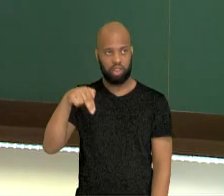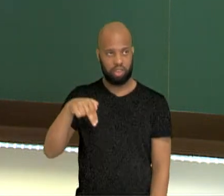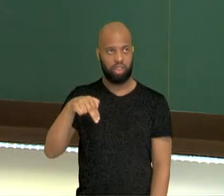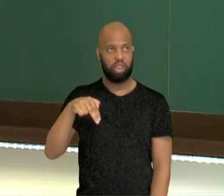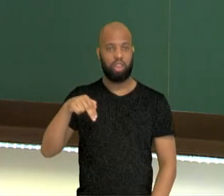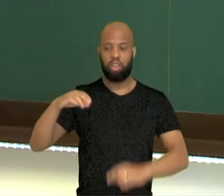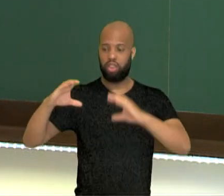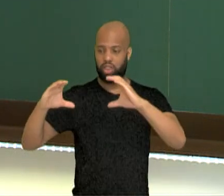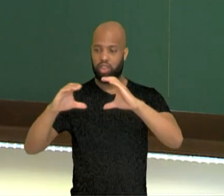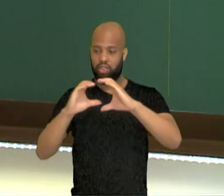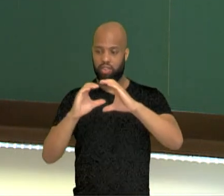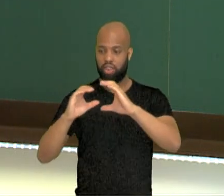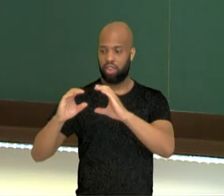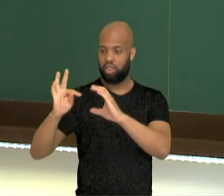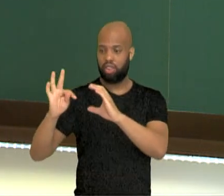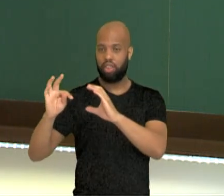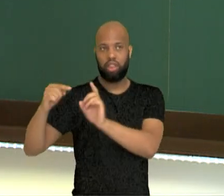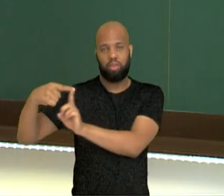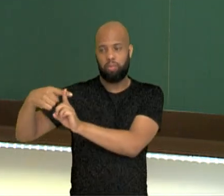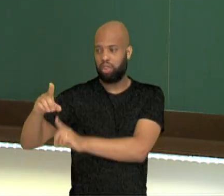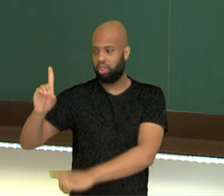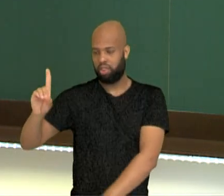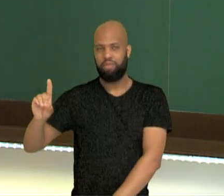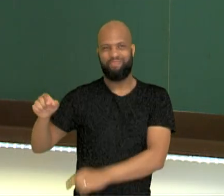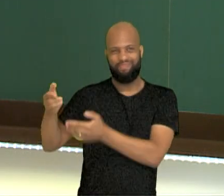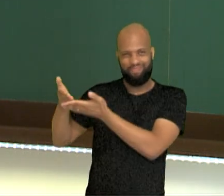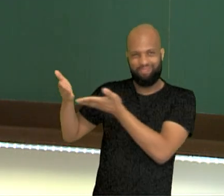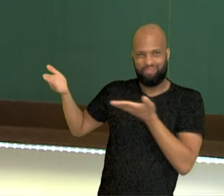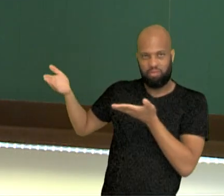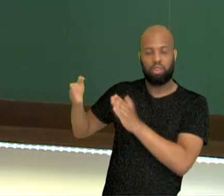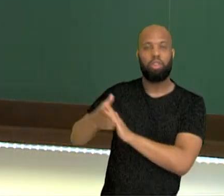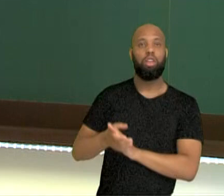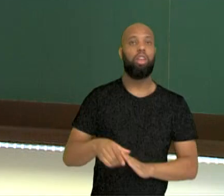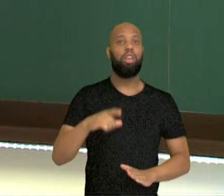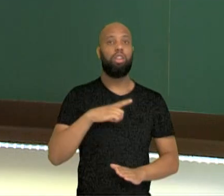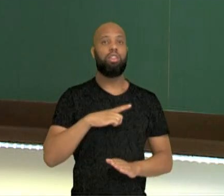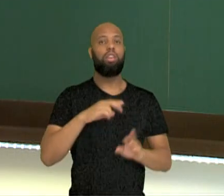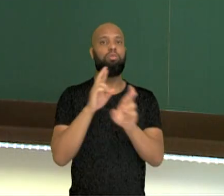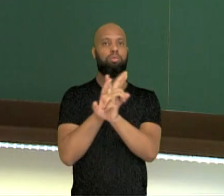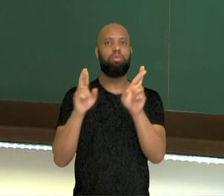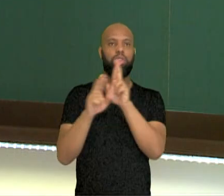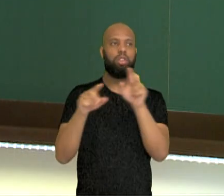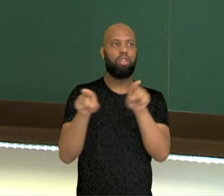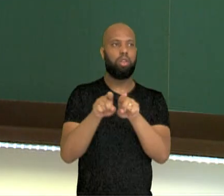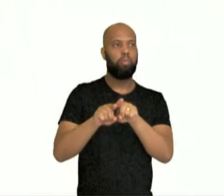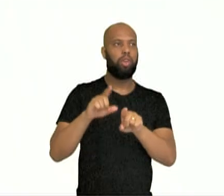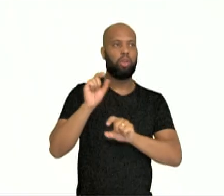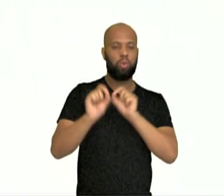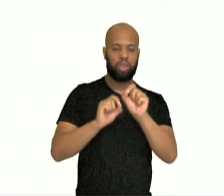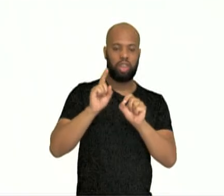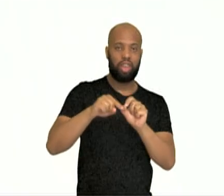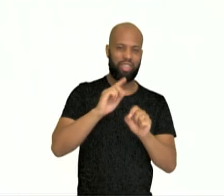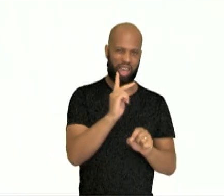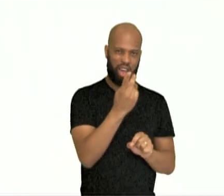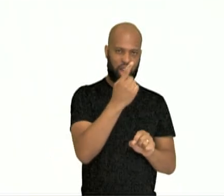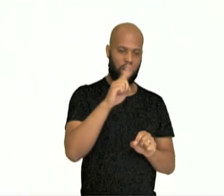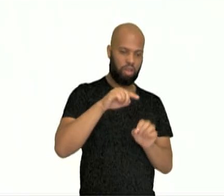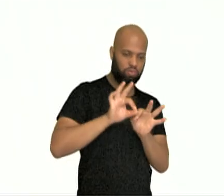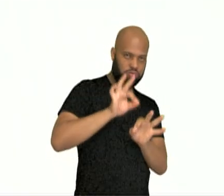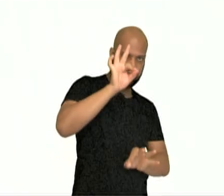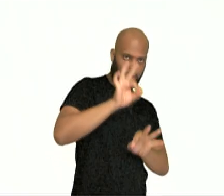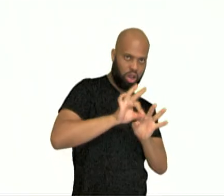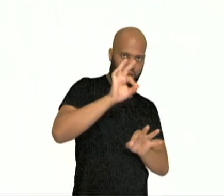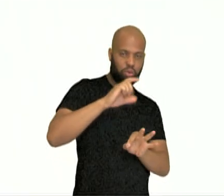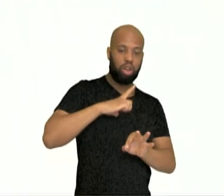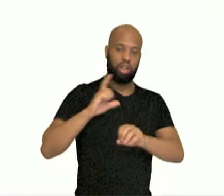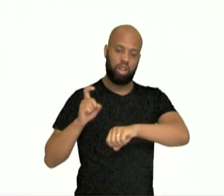de c vezes t mais d. Então, lembrando que nós temos essa relação, a altura da maré está correspondente ao quê?